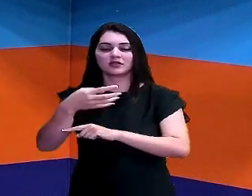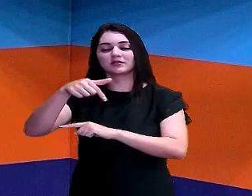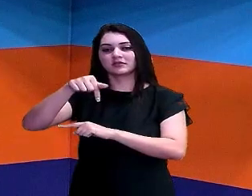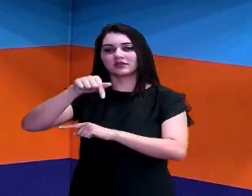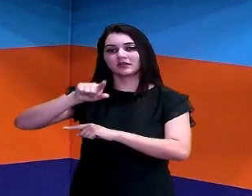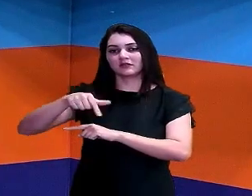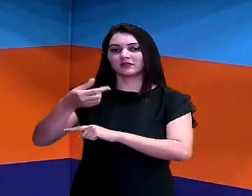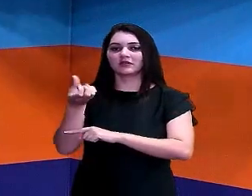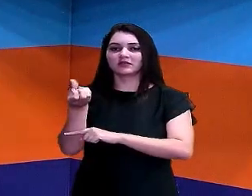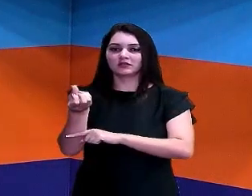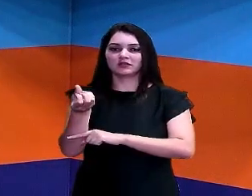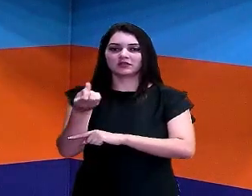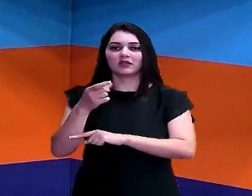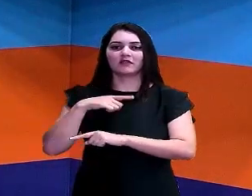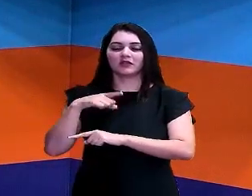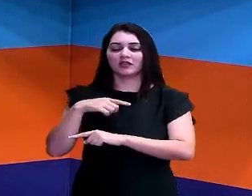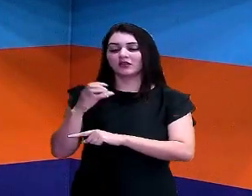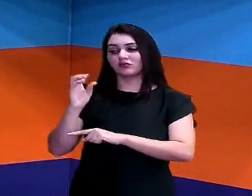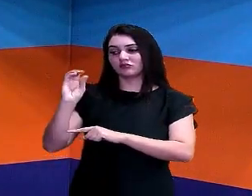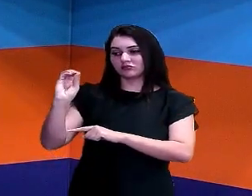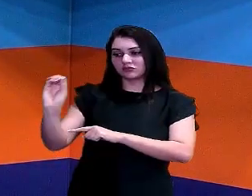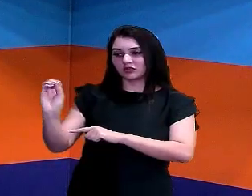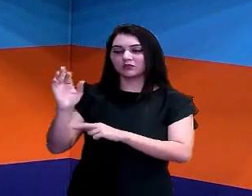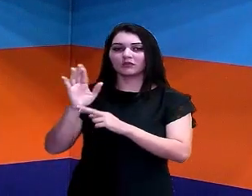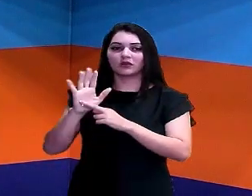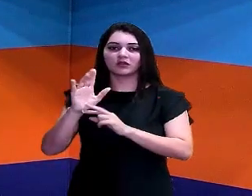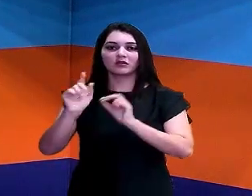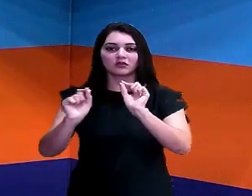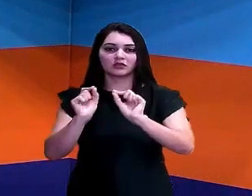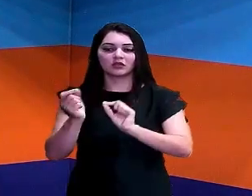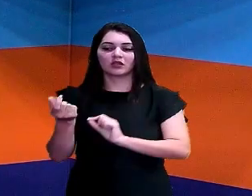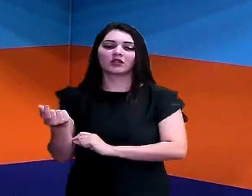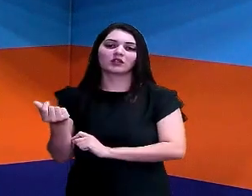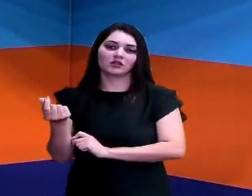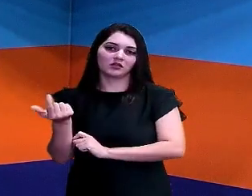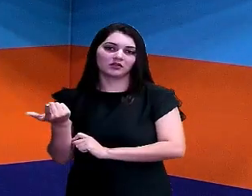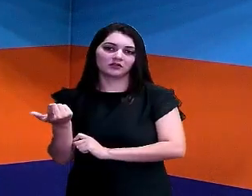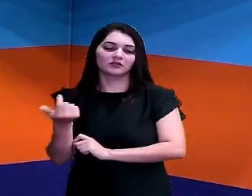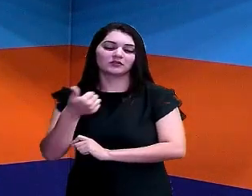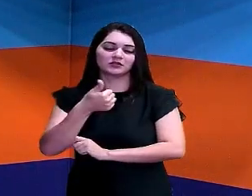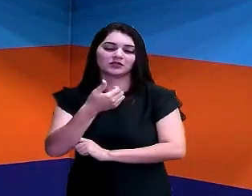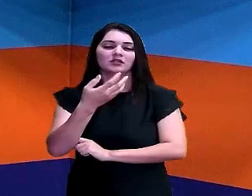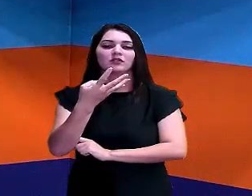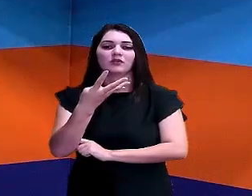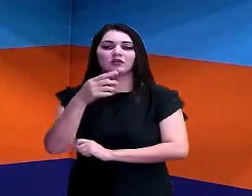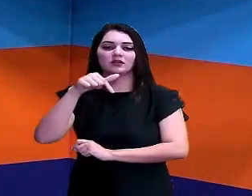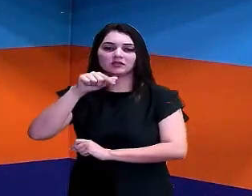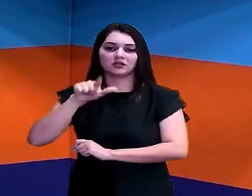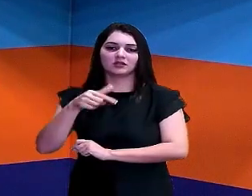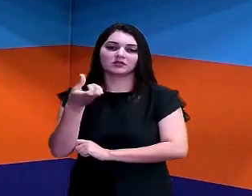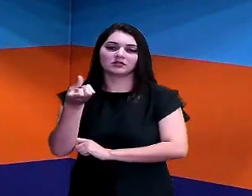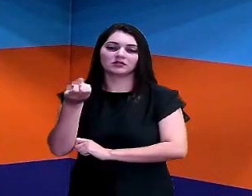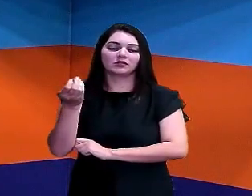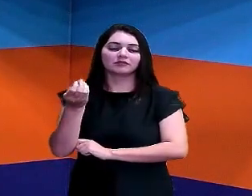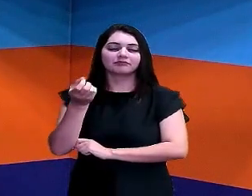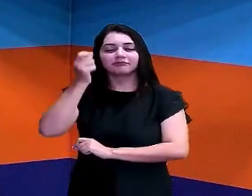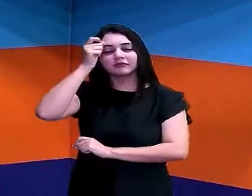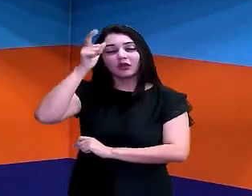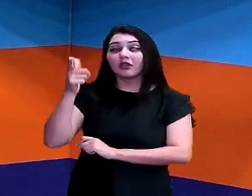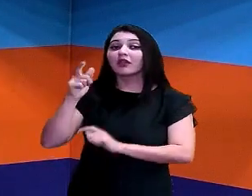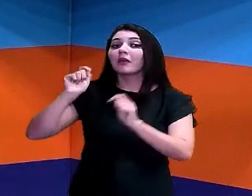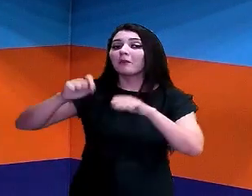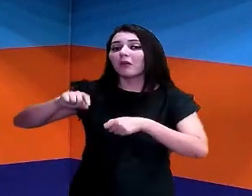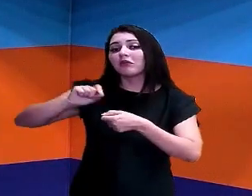147,6. E aí no final eu acrescento o zero para ficar com a representação em dinheiro, 147,60, tá? Isso é uma ideia também para ser